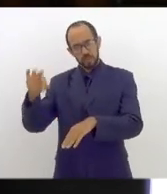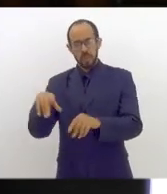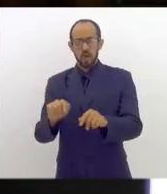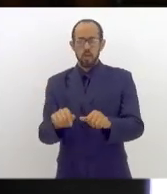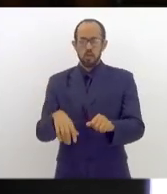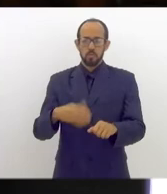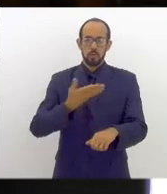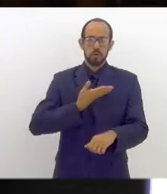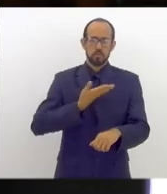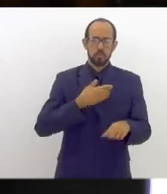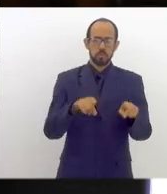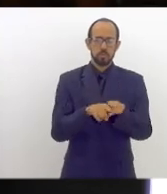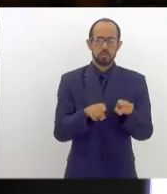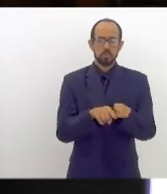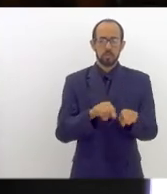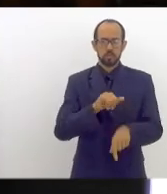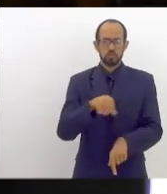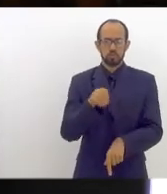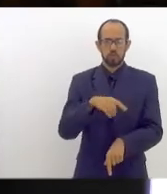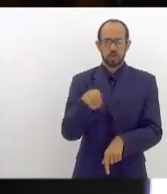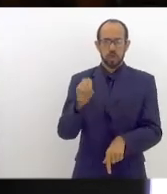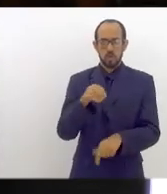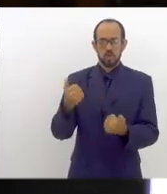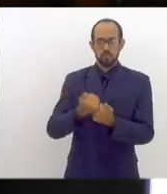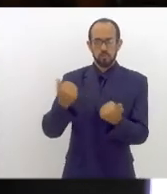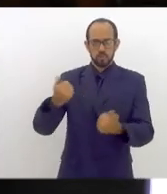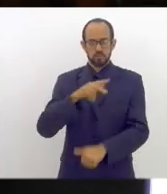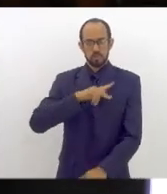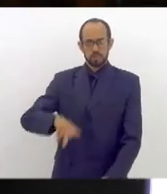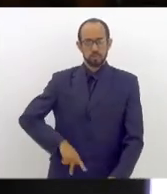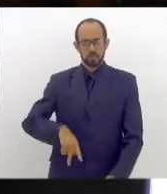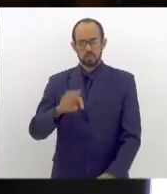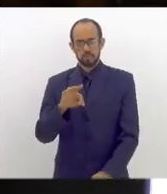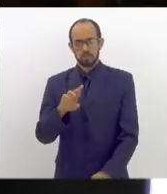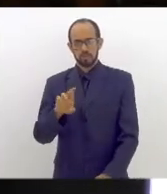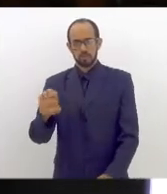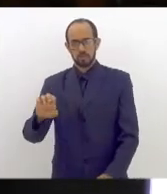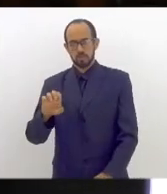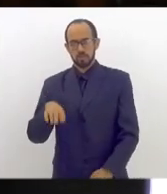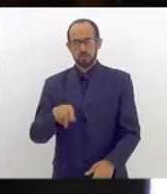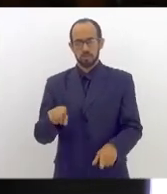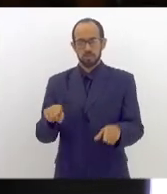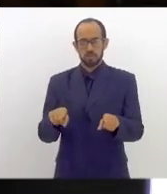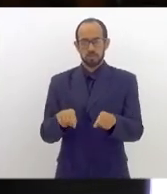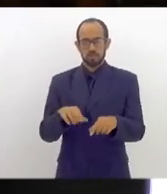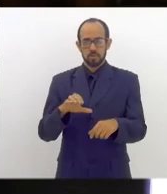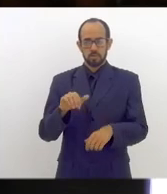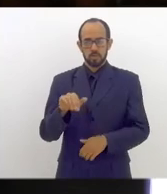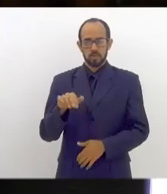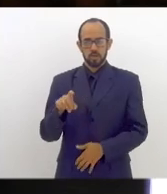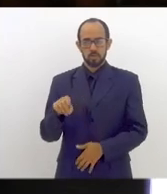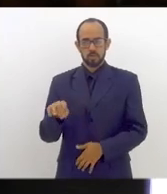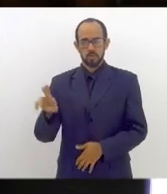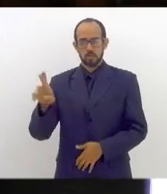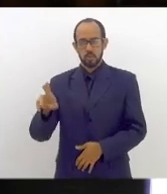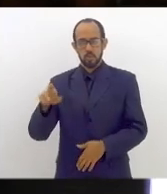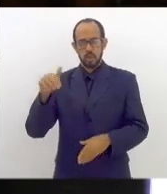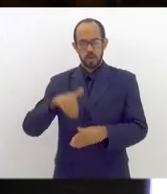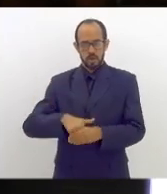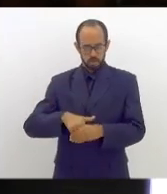amigo Desembargador João Geraldo Maia vice-presidente RR e corregedor eleitoral